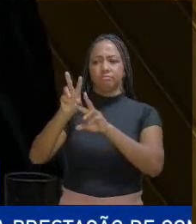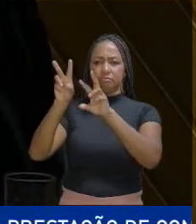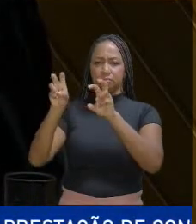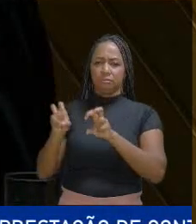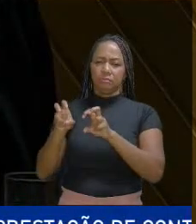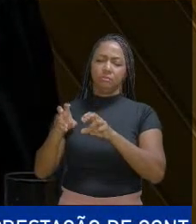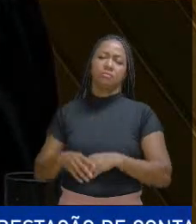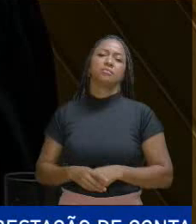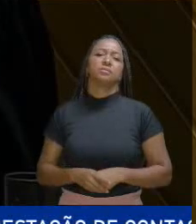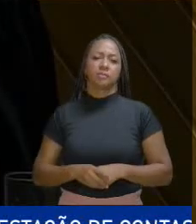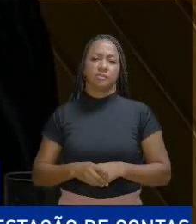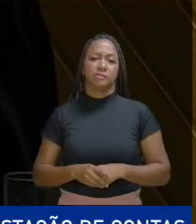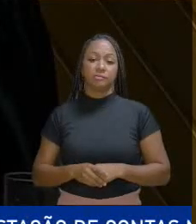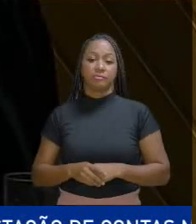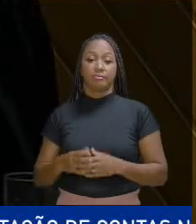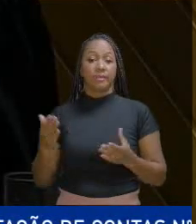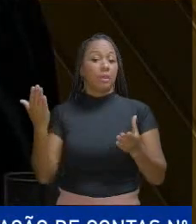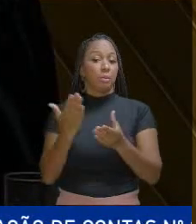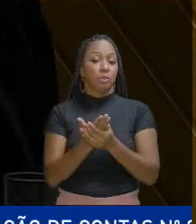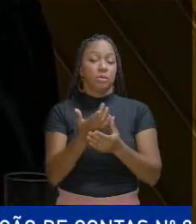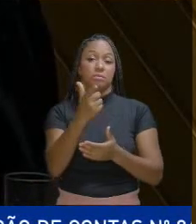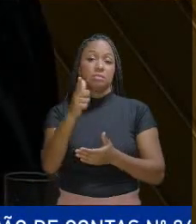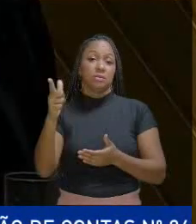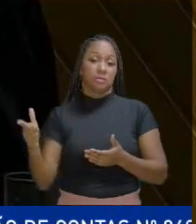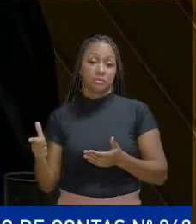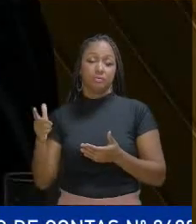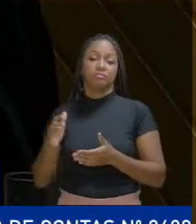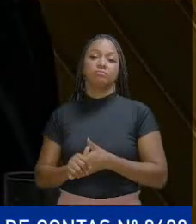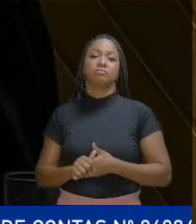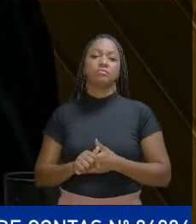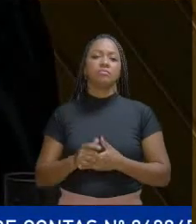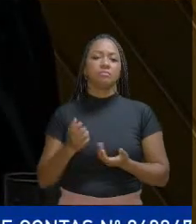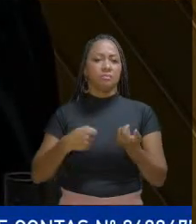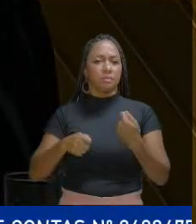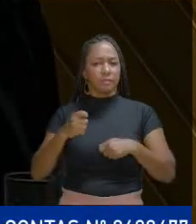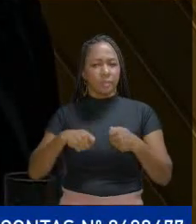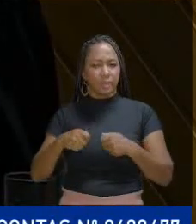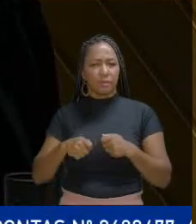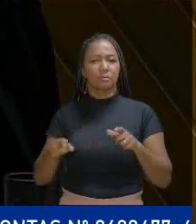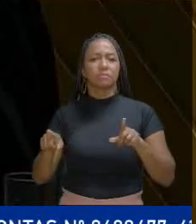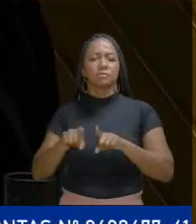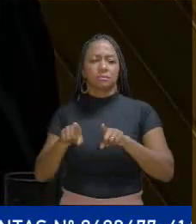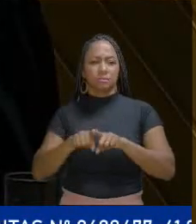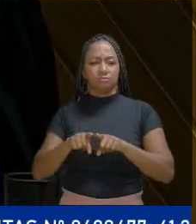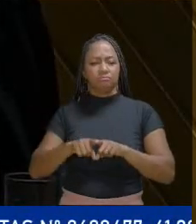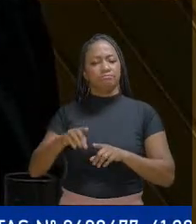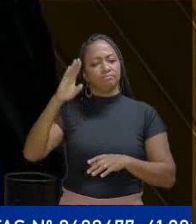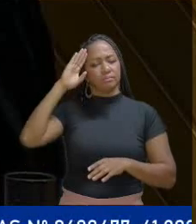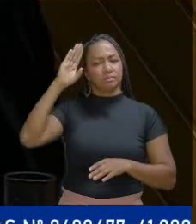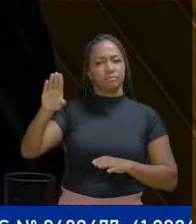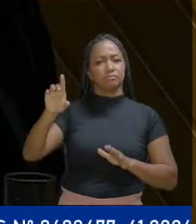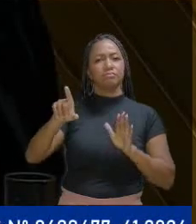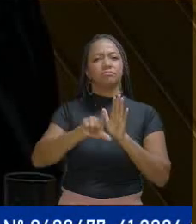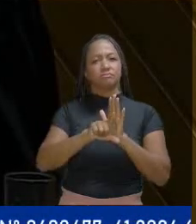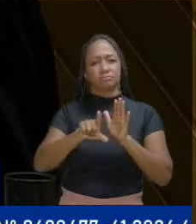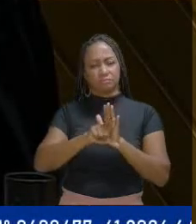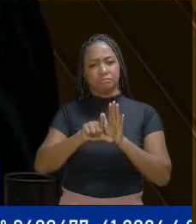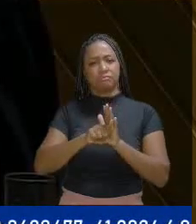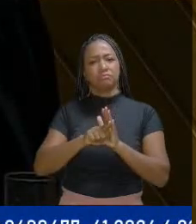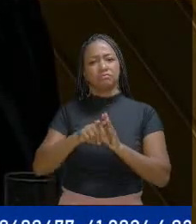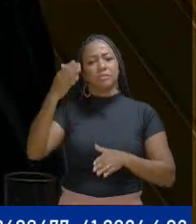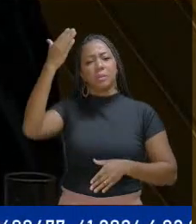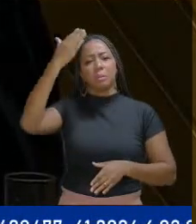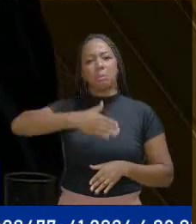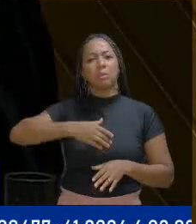aspas. No caso, contudo, não há afronta ao princípio da economicidade nem ao da moralidade, pois a parte sequer